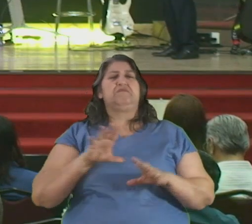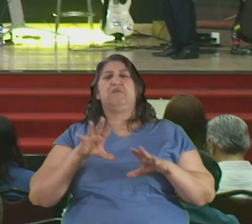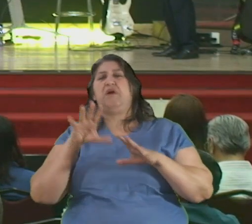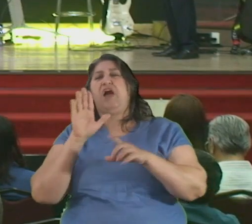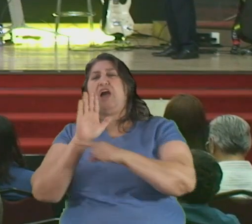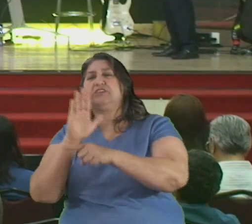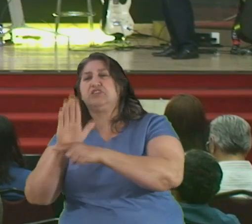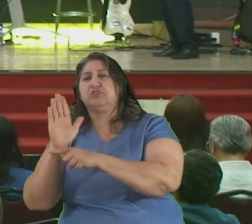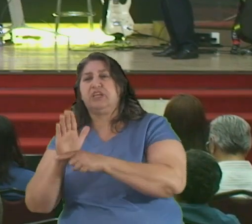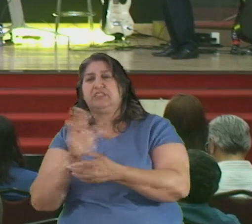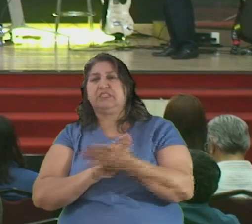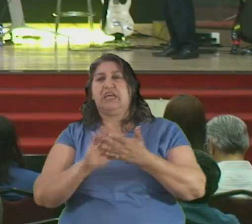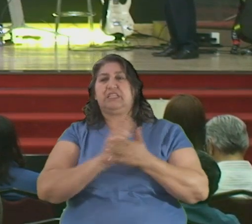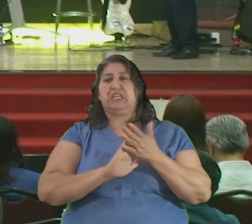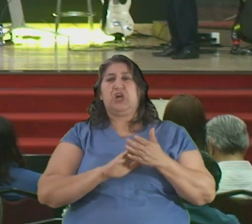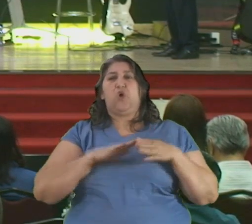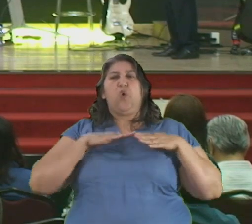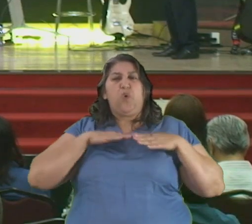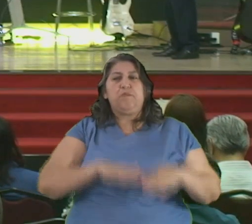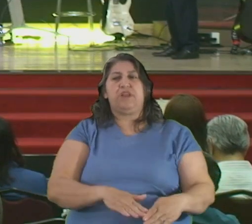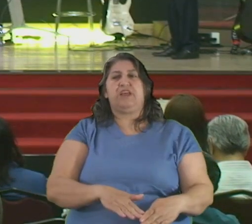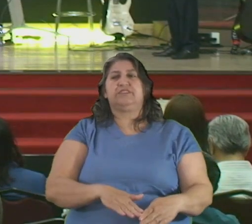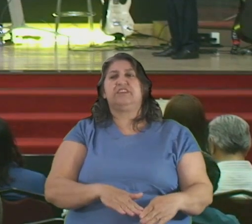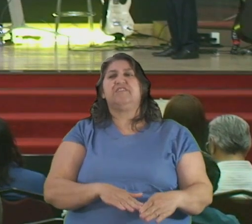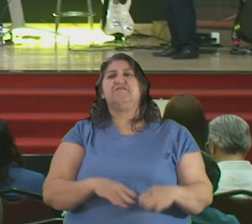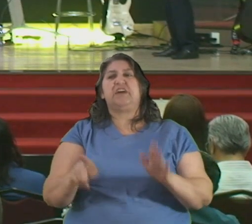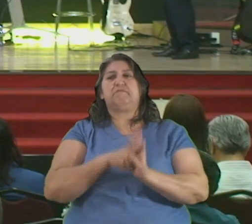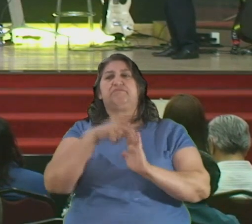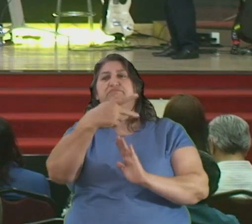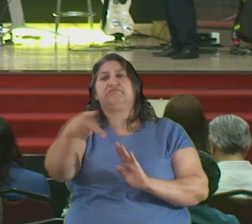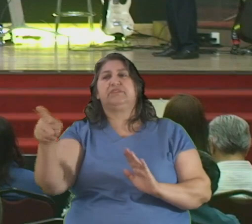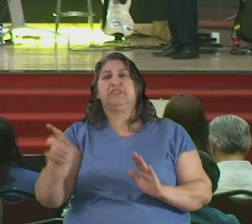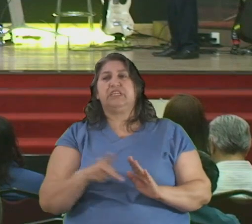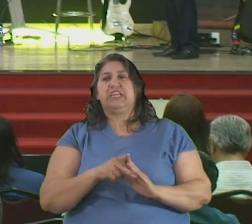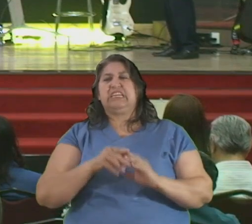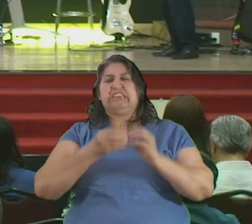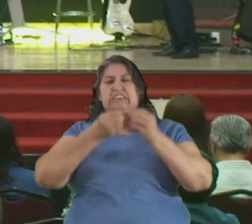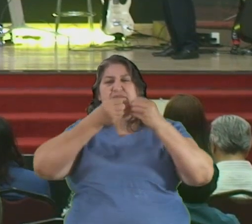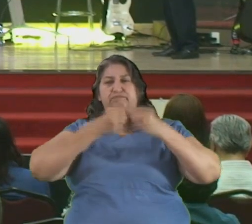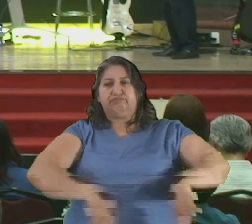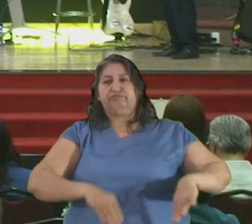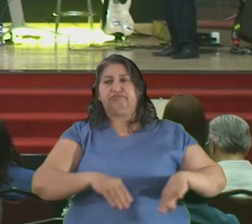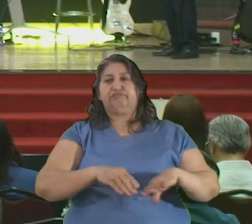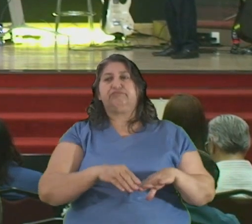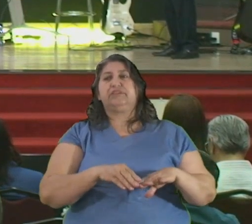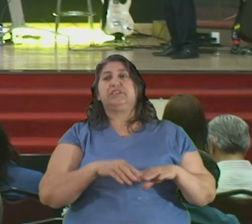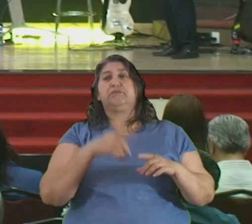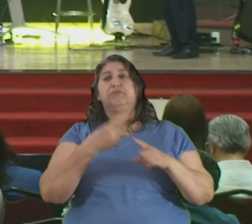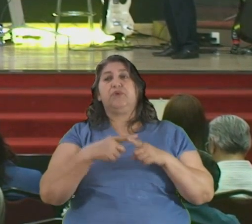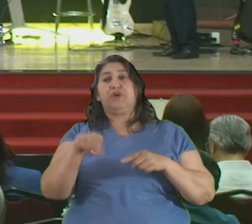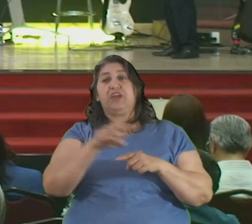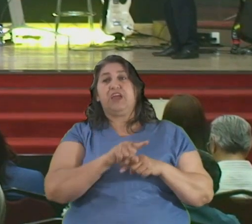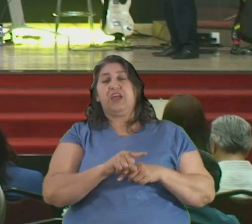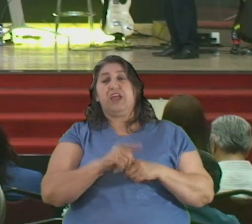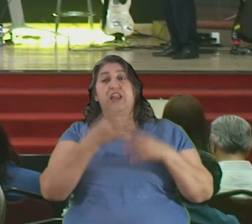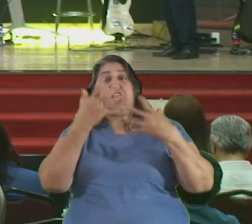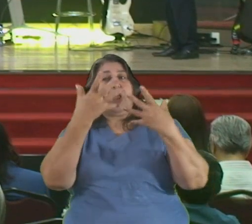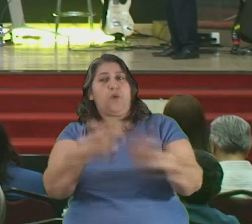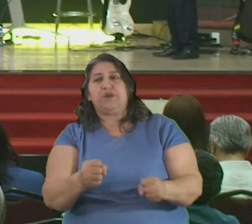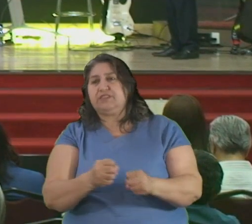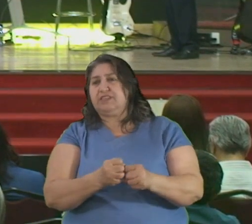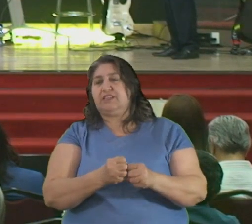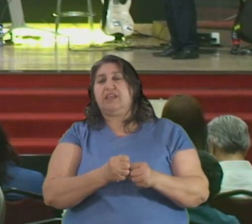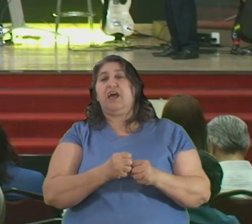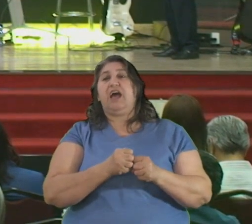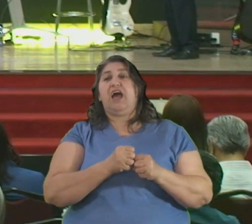socorridos. Humilhação é a sina deles, e a desgraça, porque recusaram as indicações